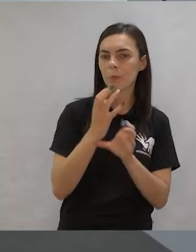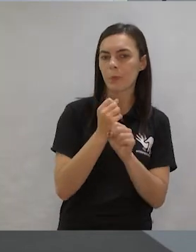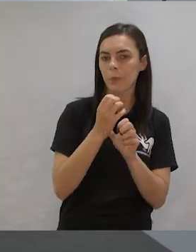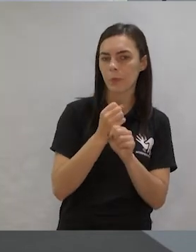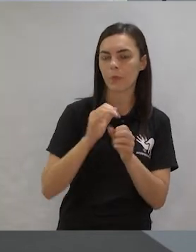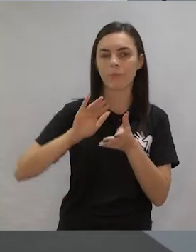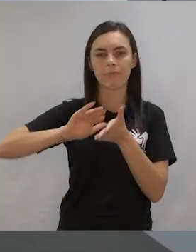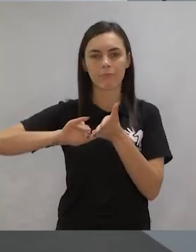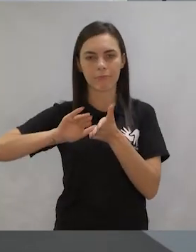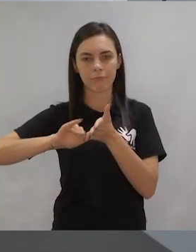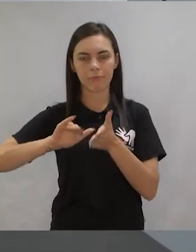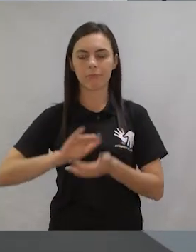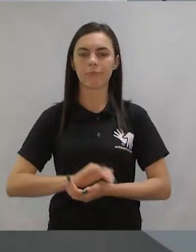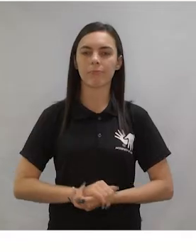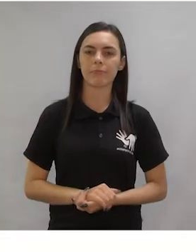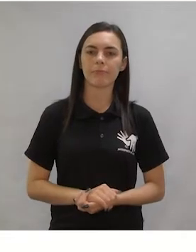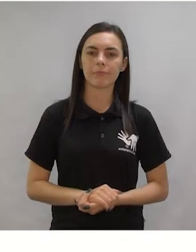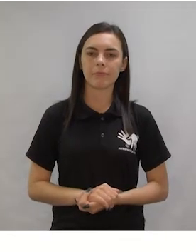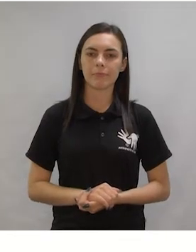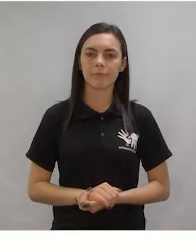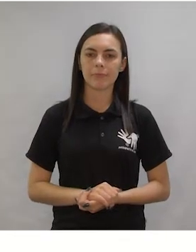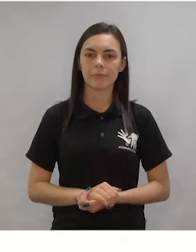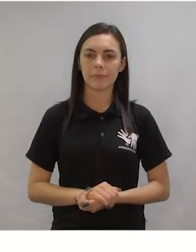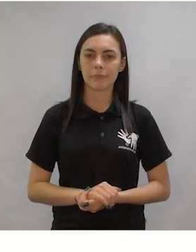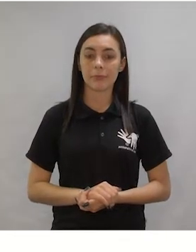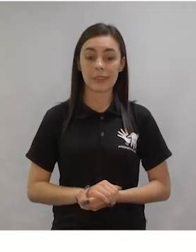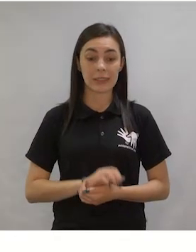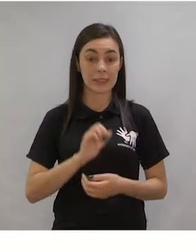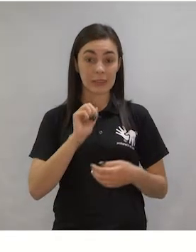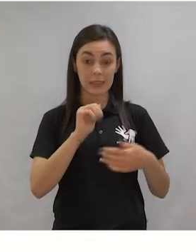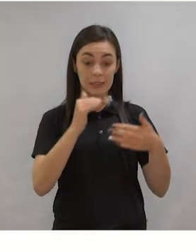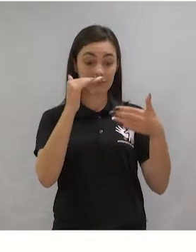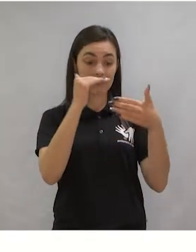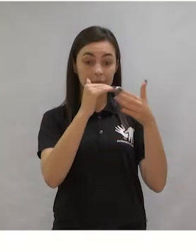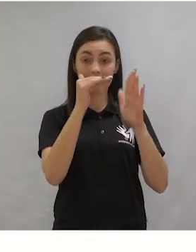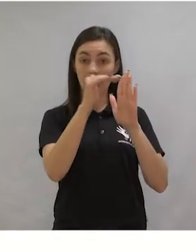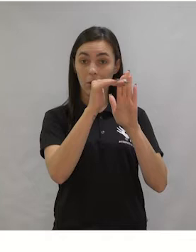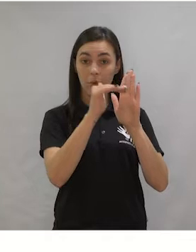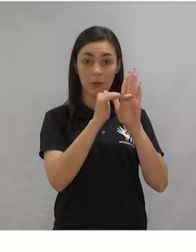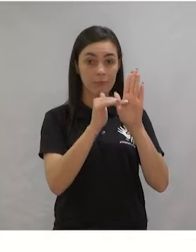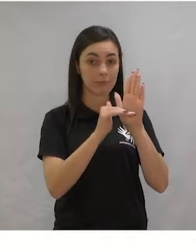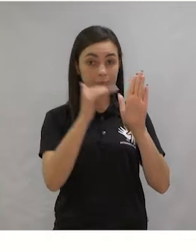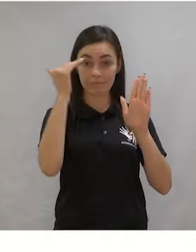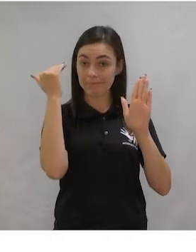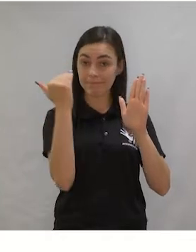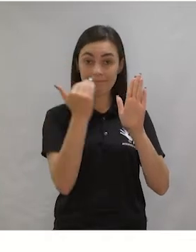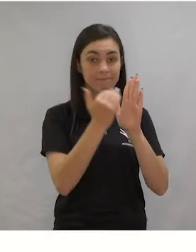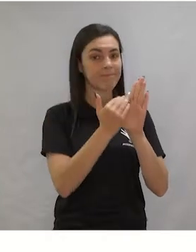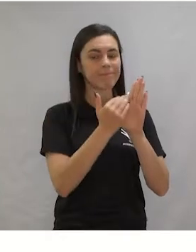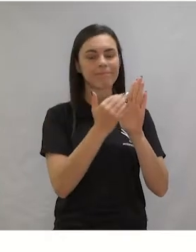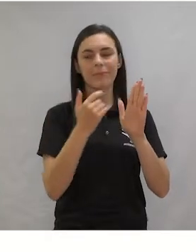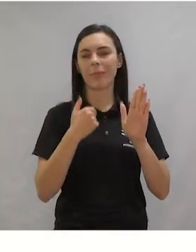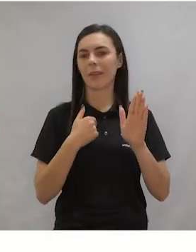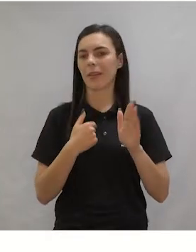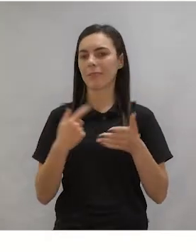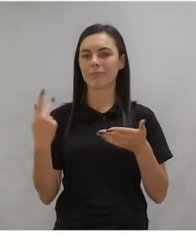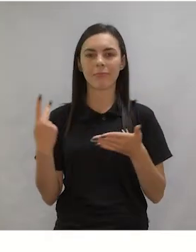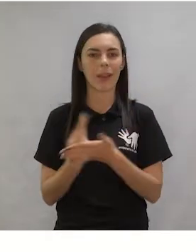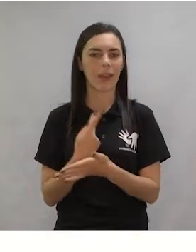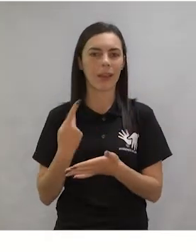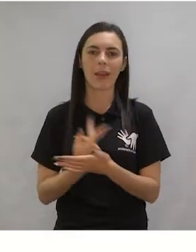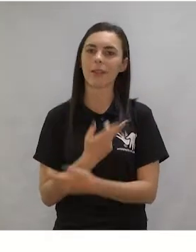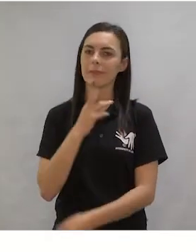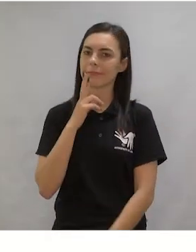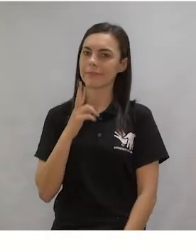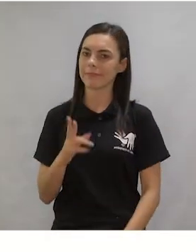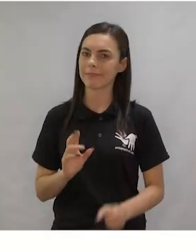as adições e as subtrações. Se eu não respeito essa ordem, a minha conta não dá certo, as minhas